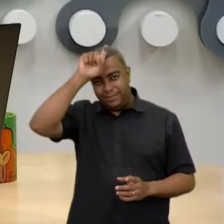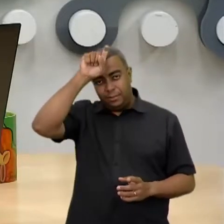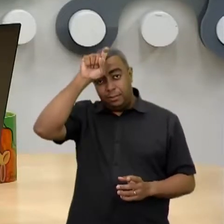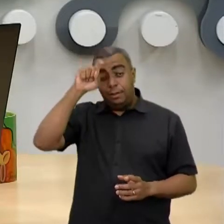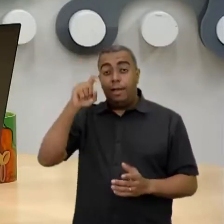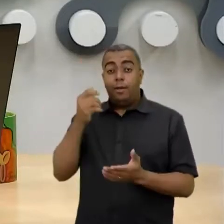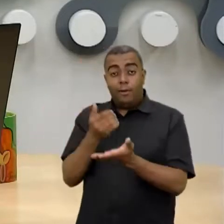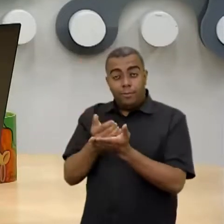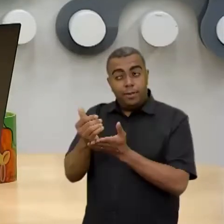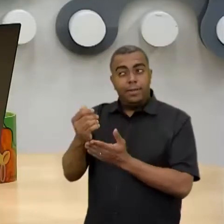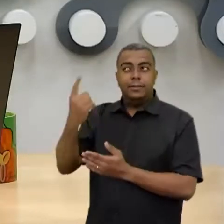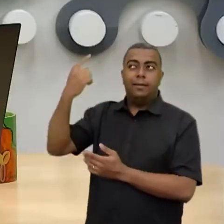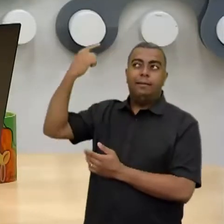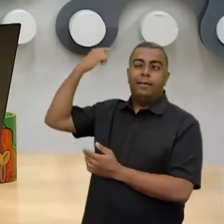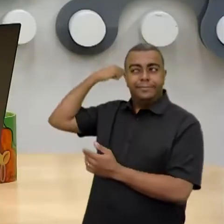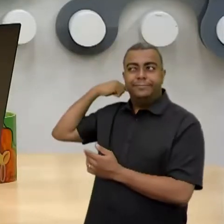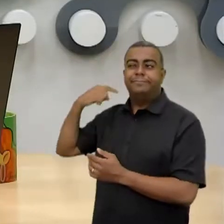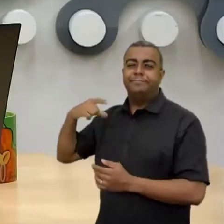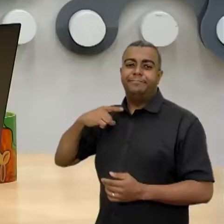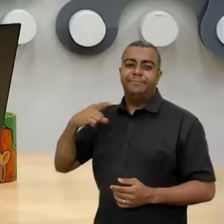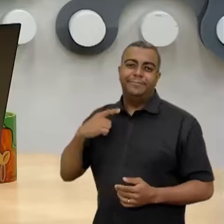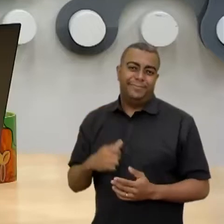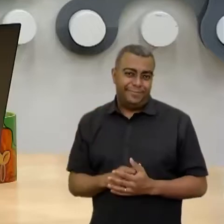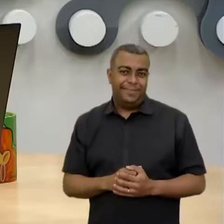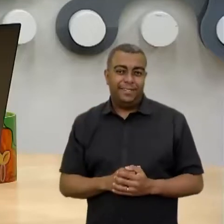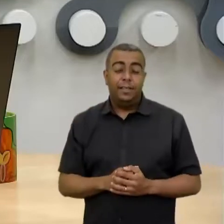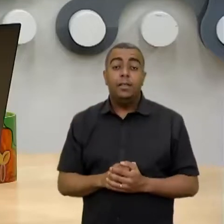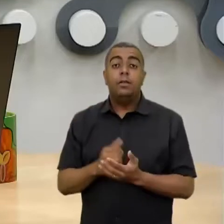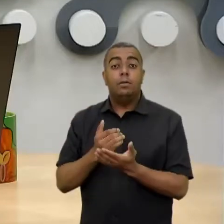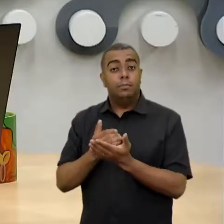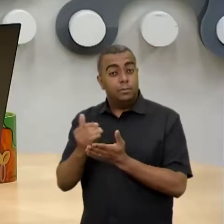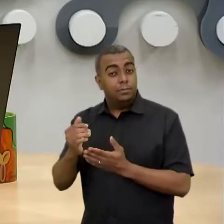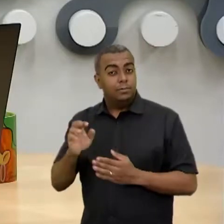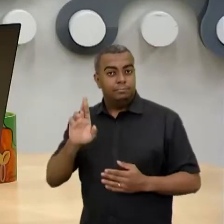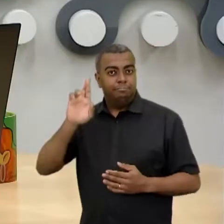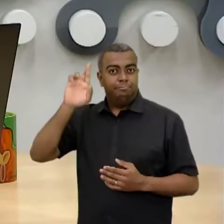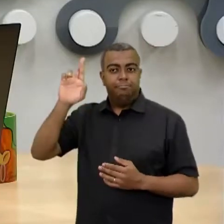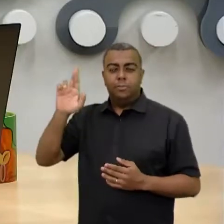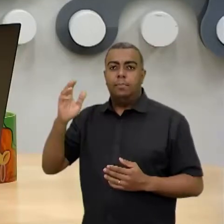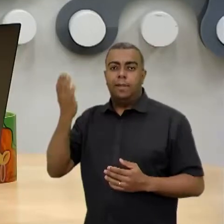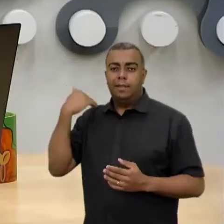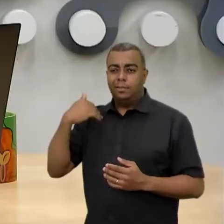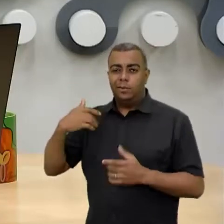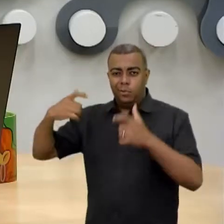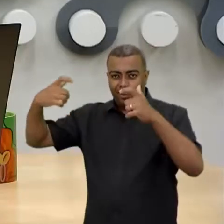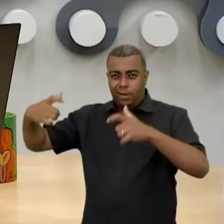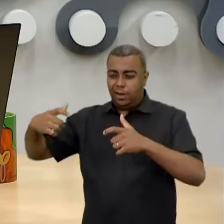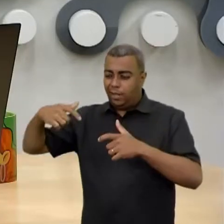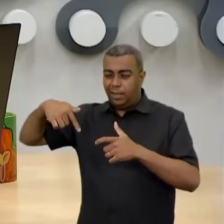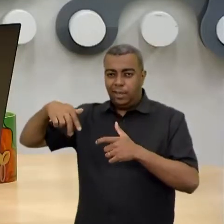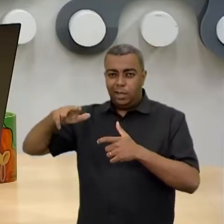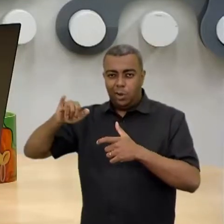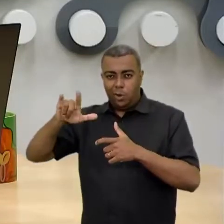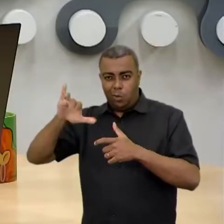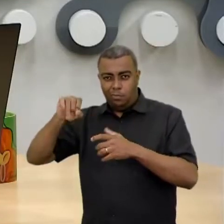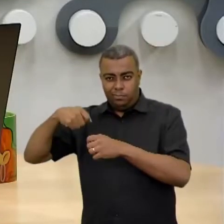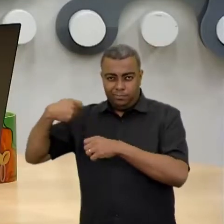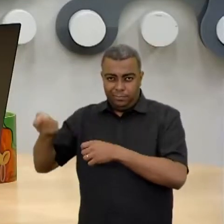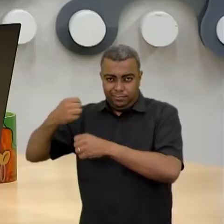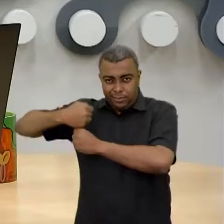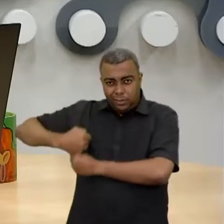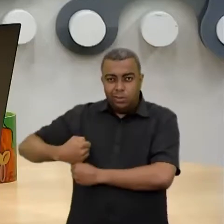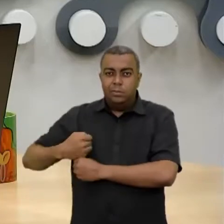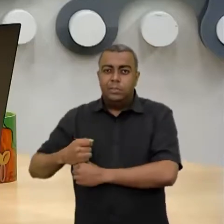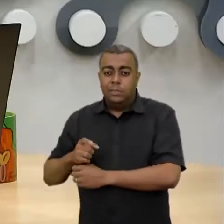novamente a história de Zumbi dos Palmares. Zumbi dos Palmares, uma grande liderança dos quilombos. Quilombo dos Palmares,